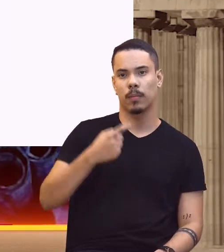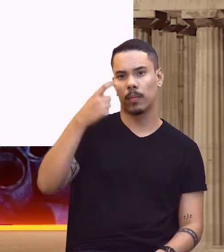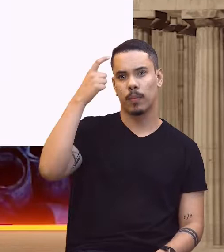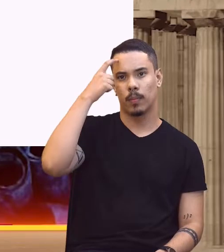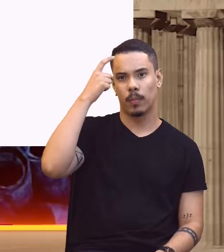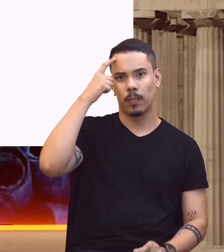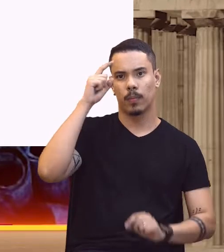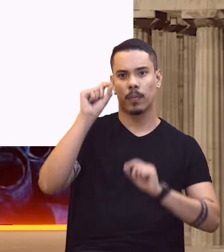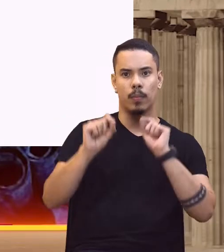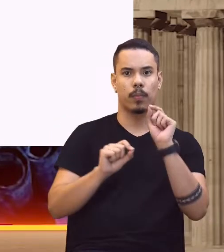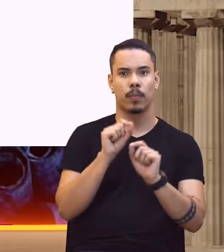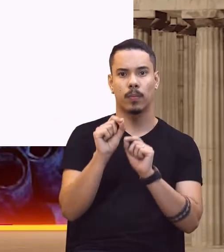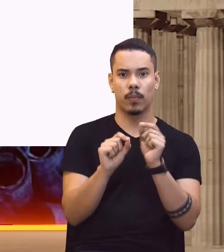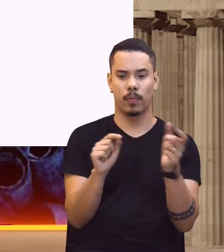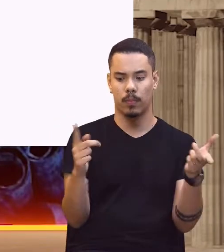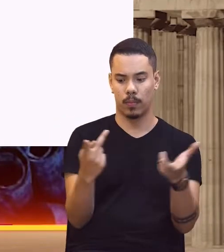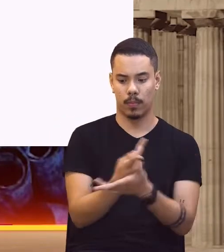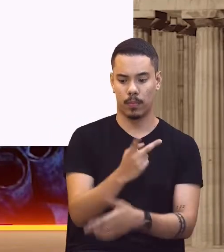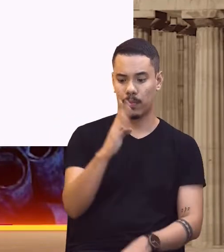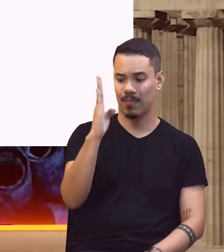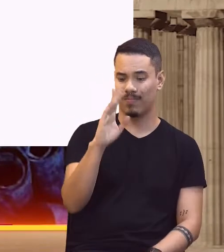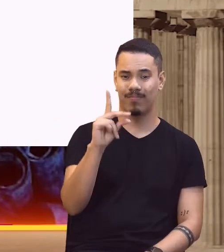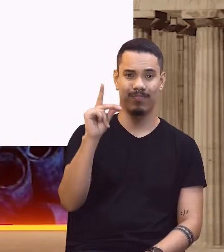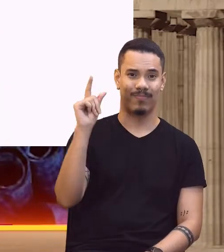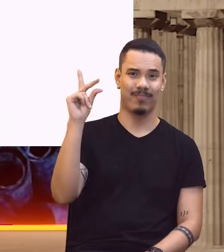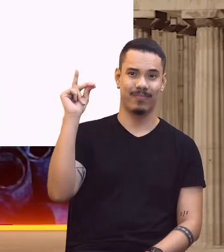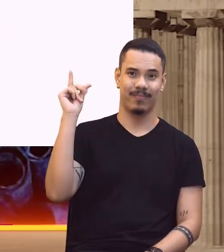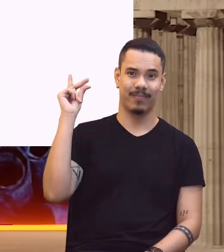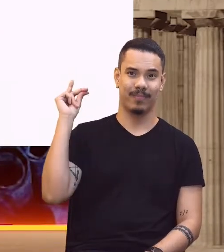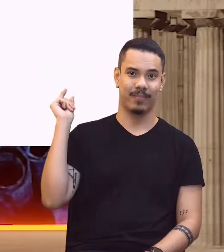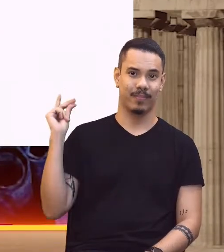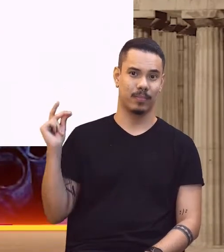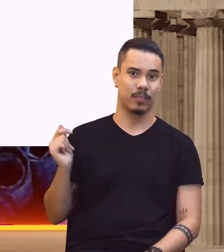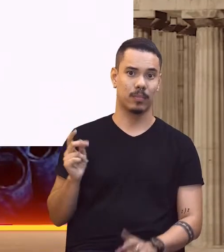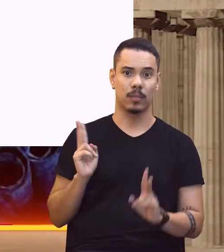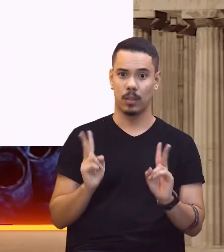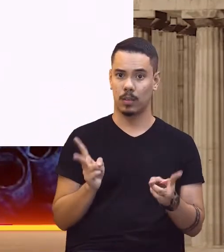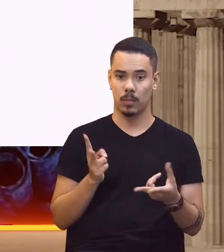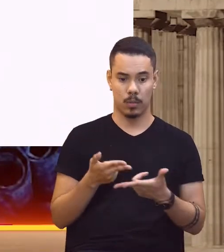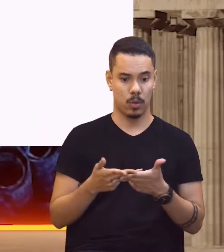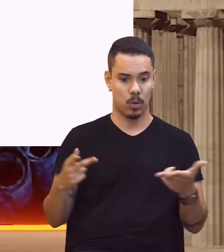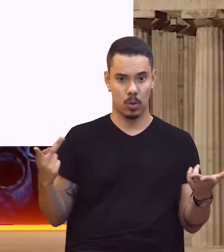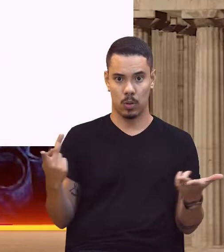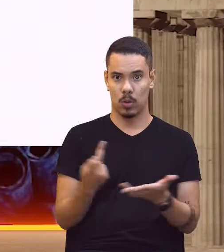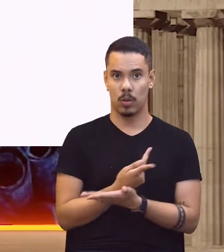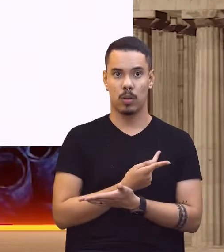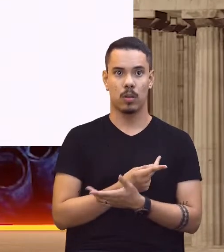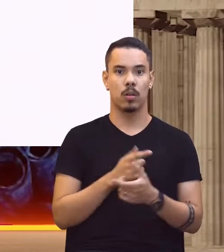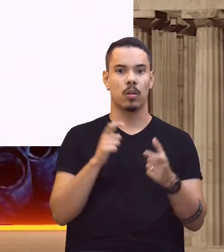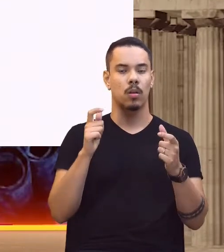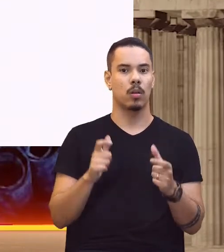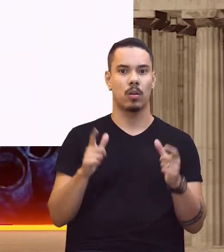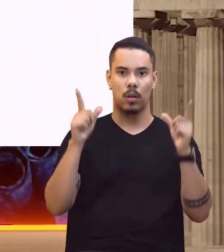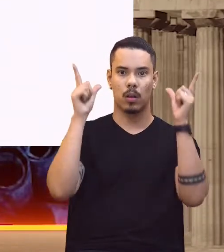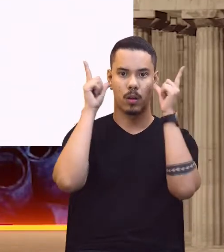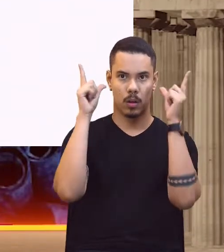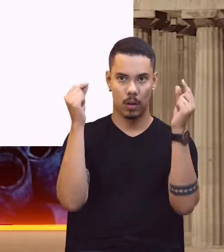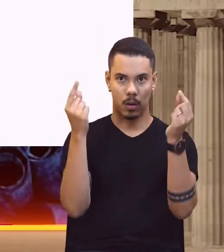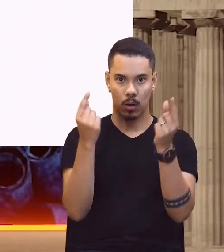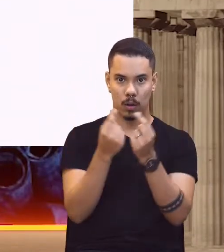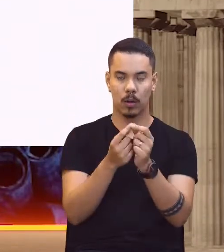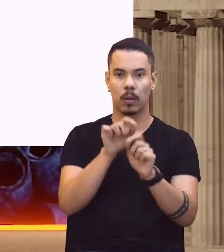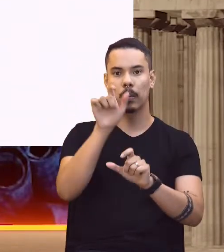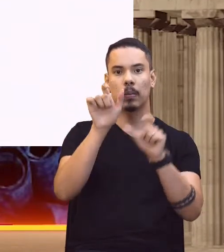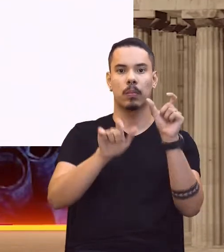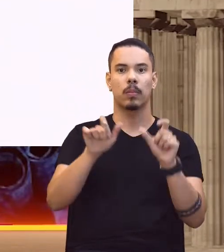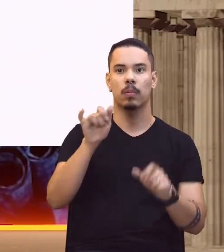no Brasil, há muito tempo atrás, é a mesma coisa que estava acontecendo lá, entre os gregos. Pessoas vindo de